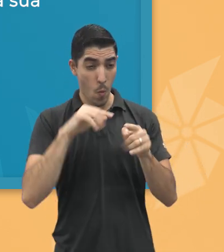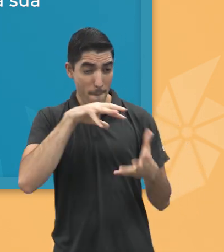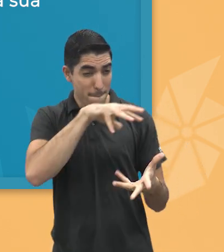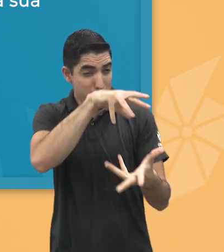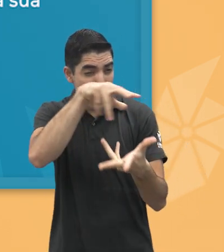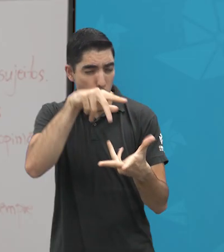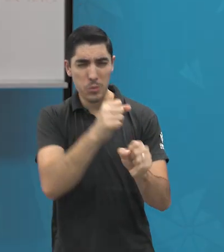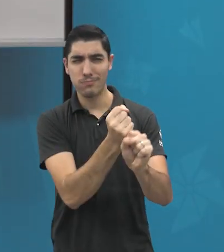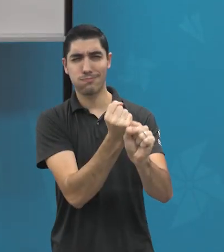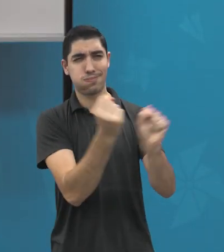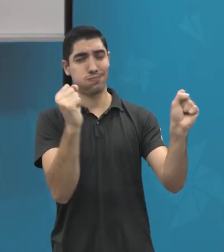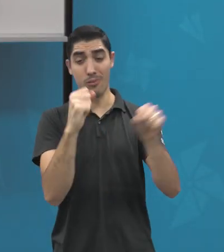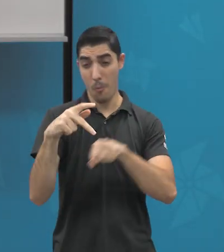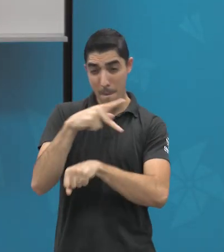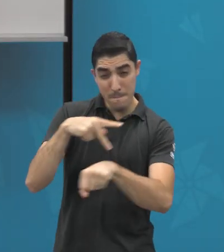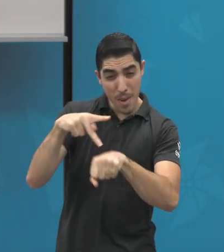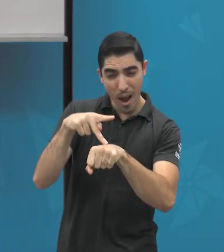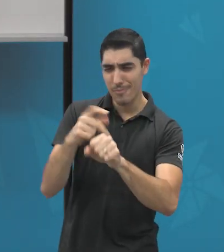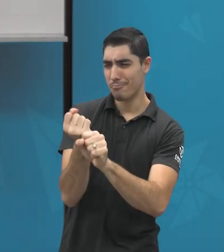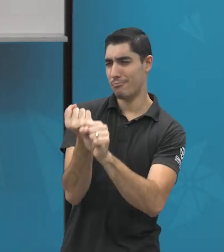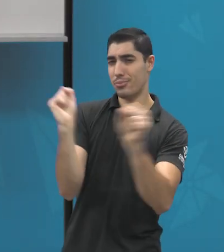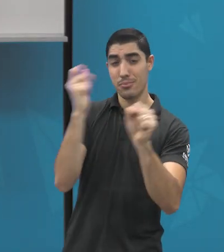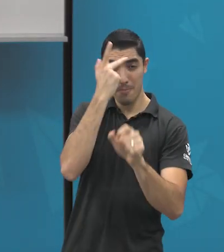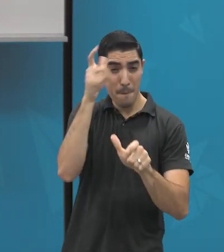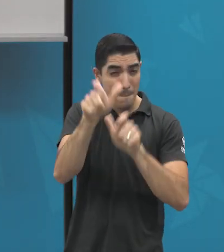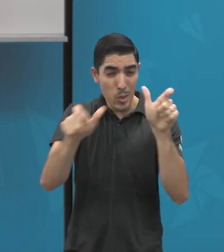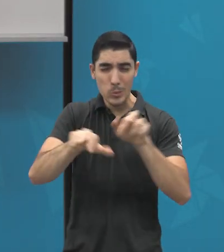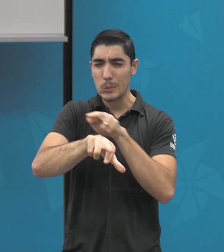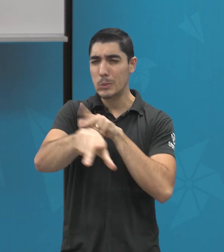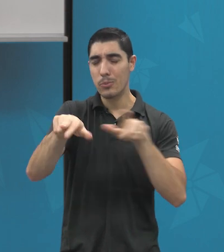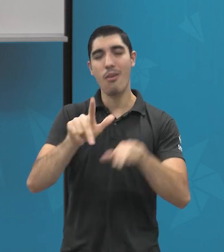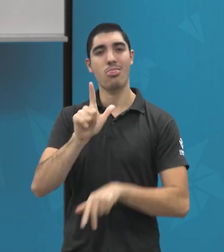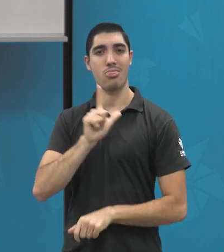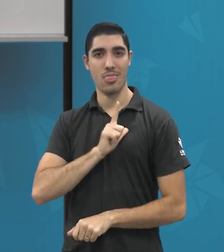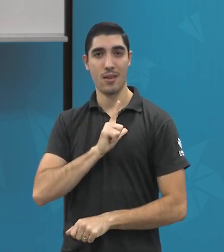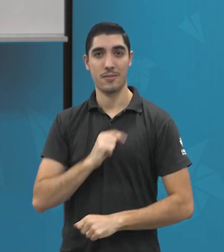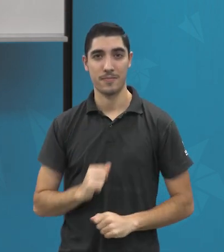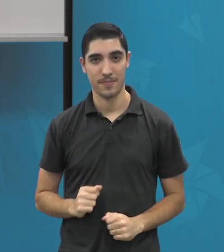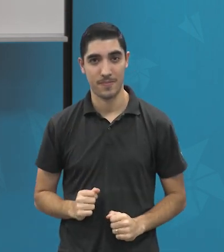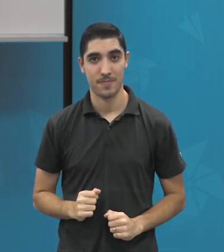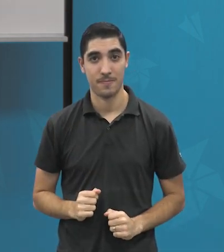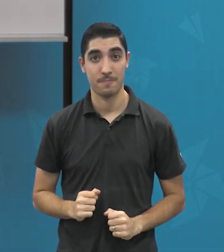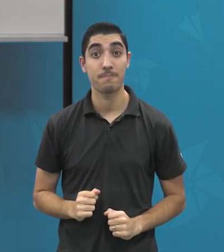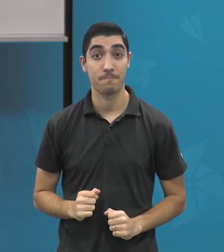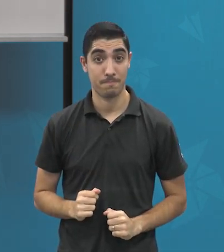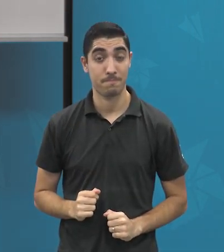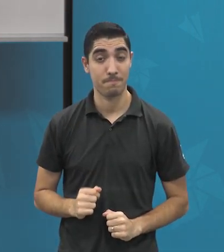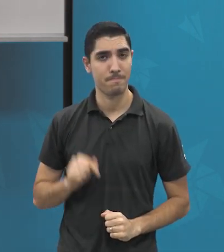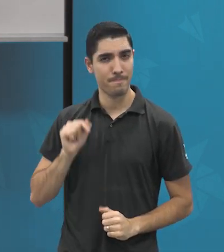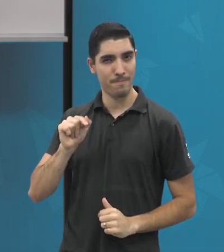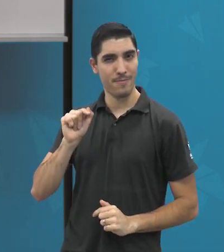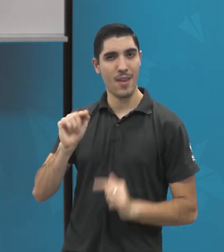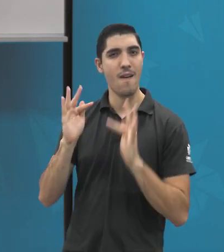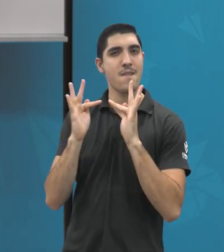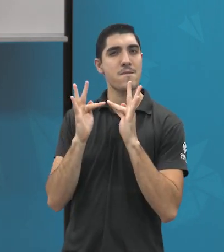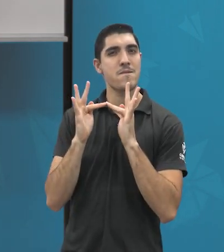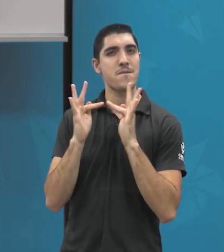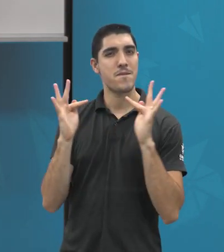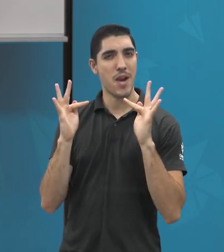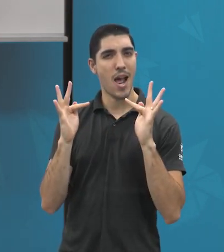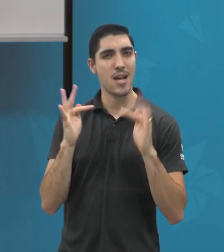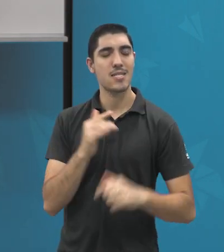sua época. Aqui a gente tem uma frase bem interessante para começar a